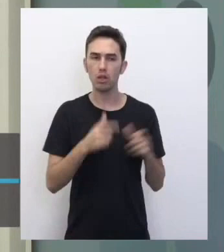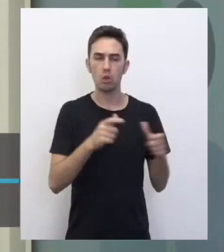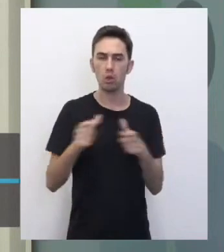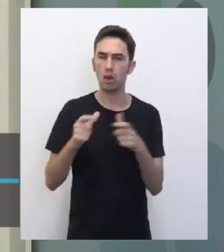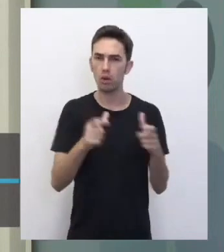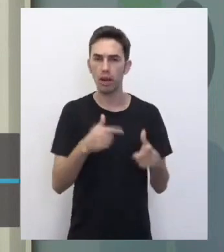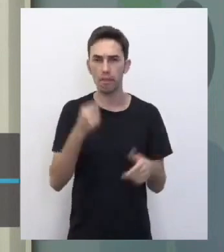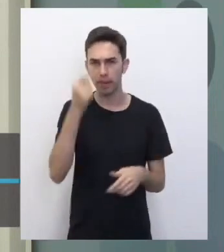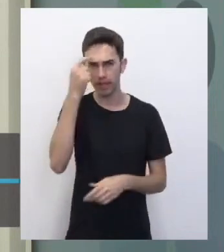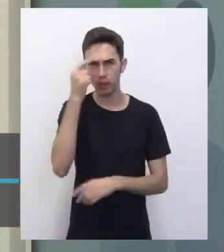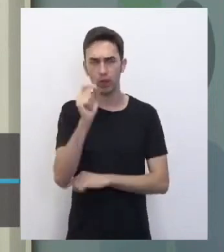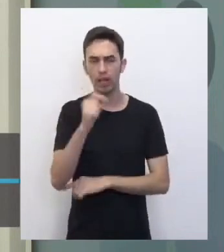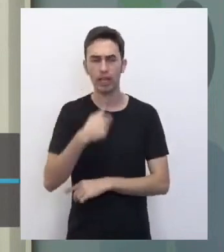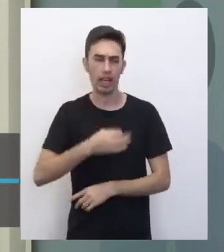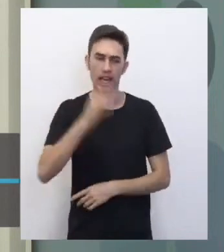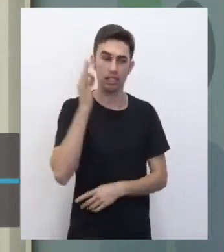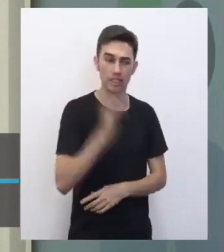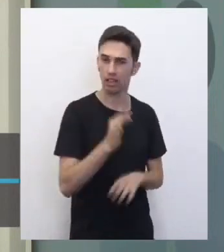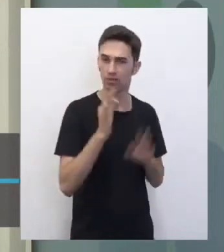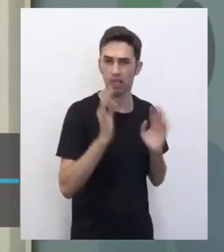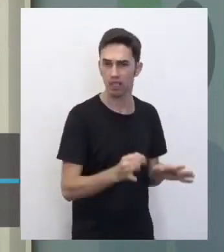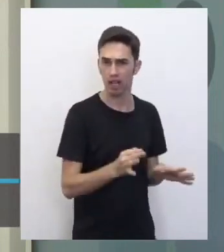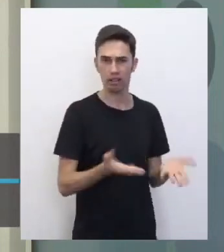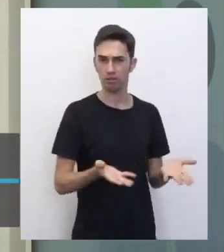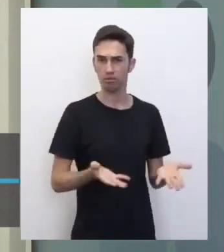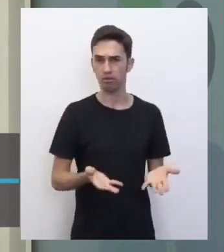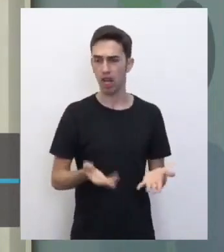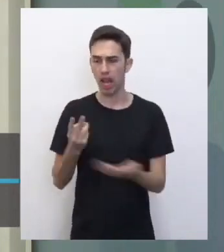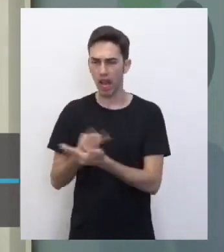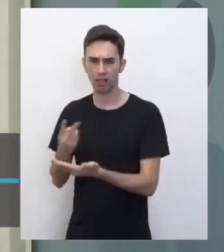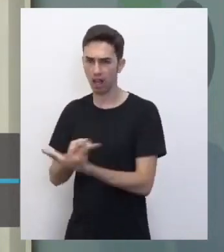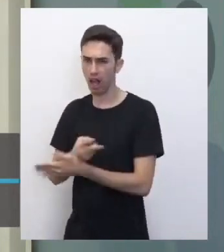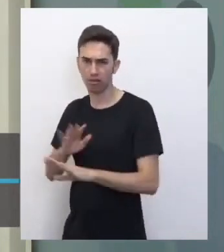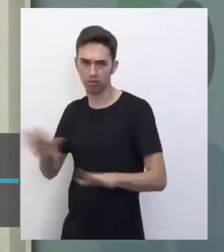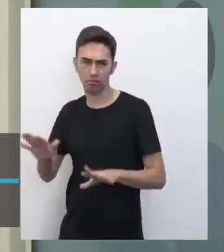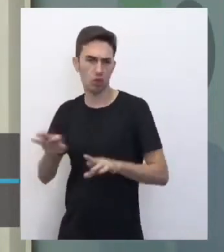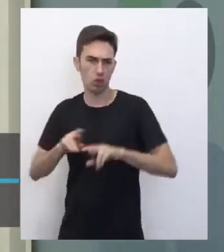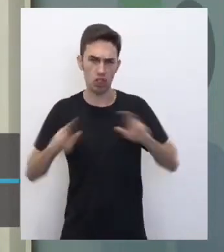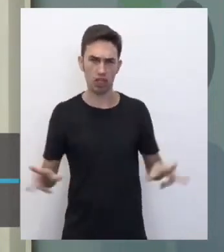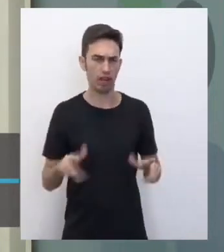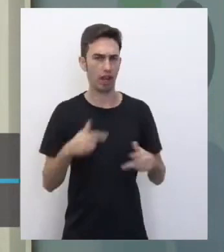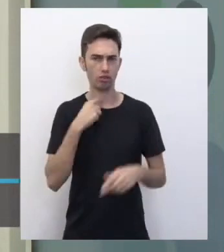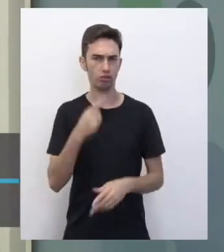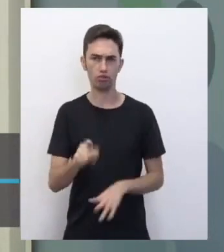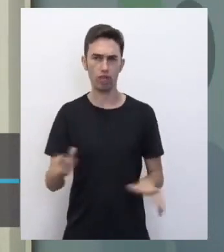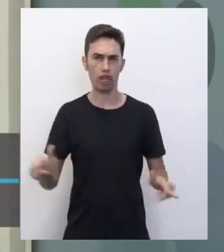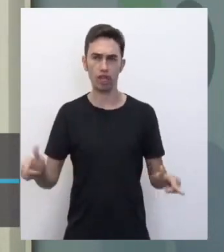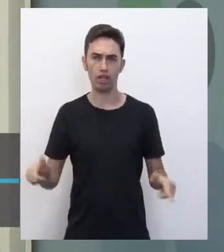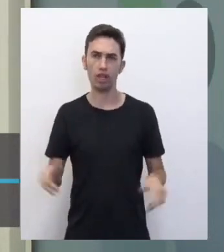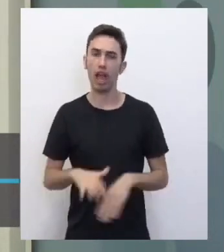da pessoa. O que é certo para todo mundo. A pessoa pode não reconhecer que é certo, pode achar que está errado, mas